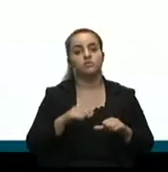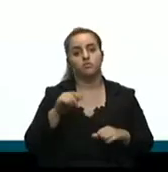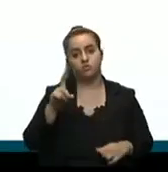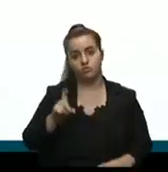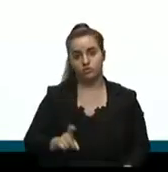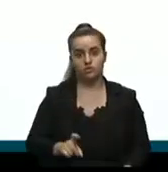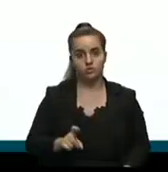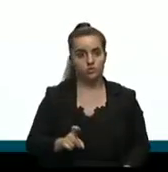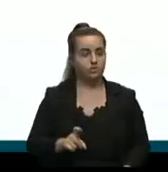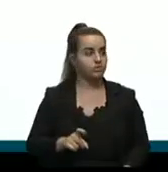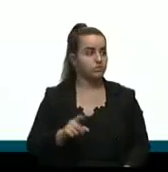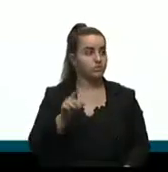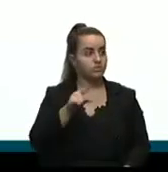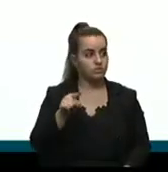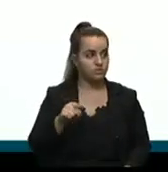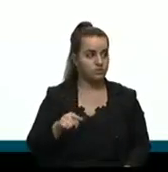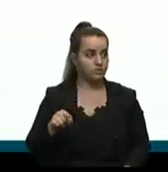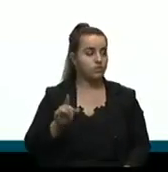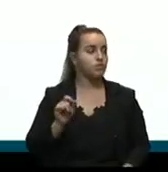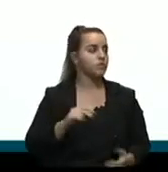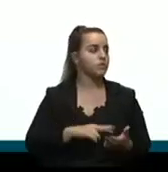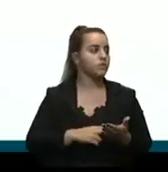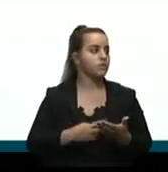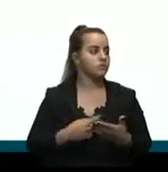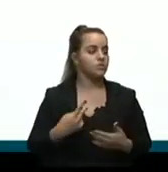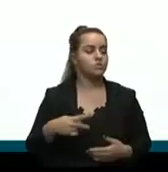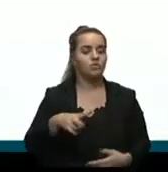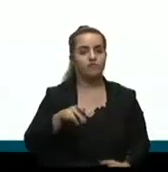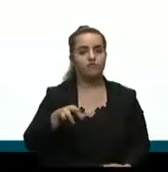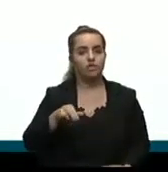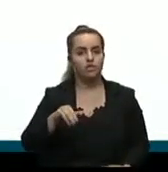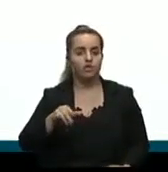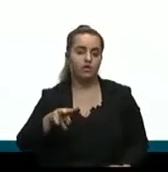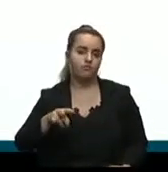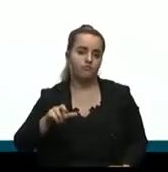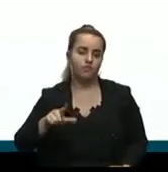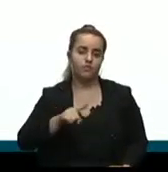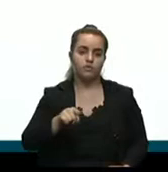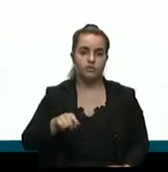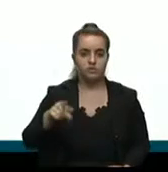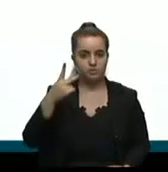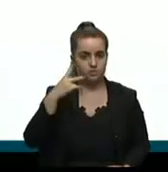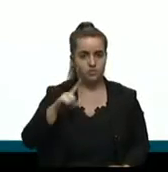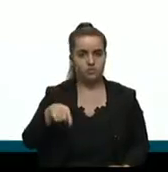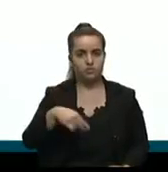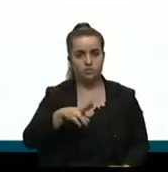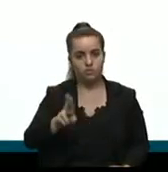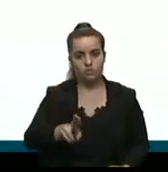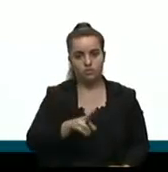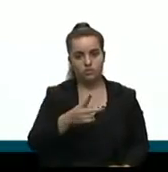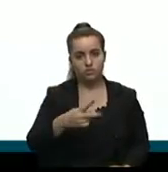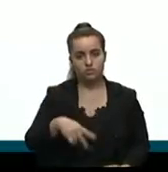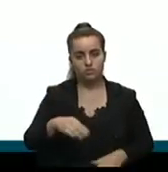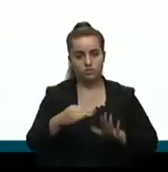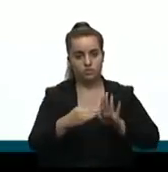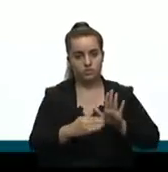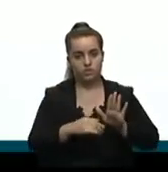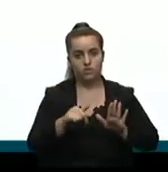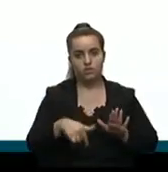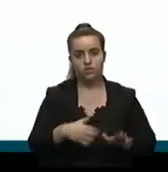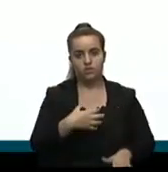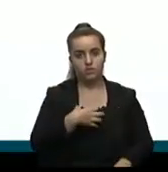x em z, ou seja, a sua variável em z para depois utilizar a tabela. Então, essa é a